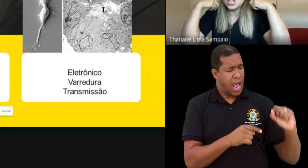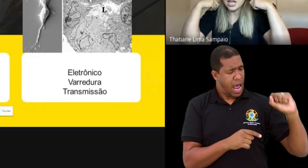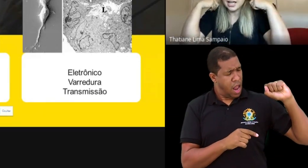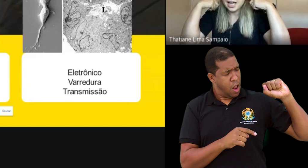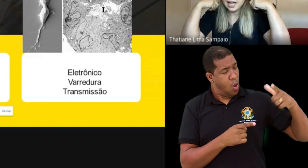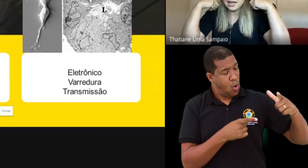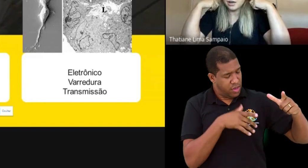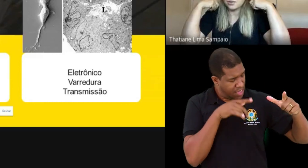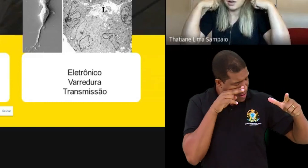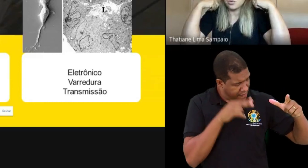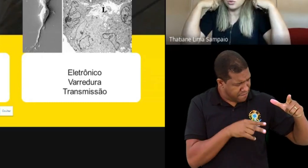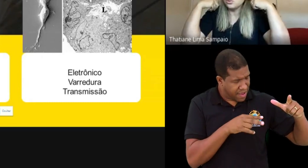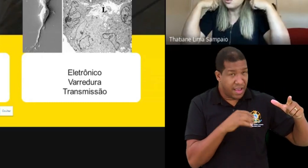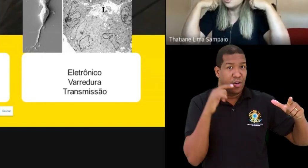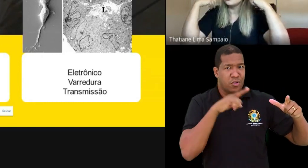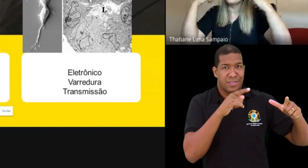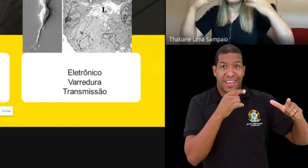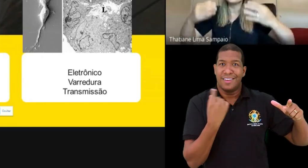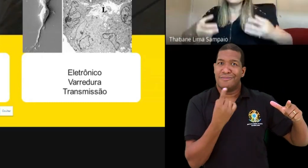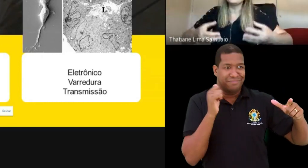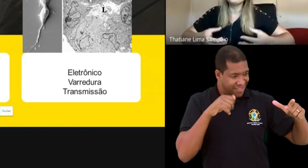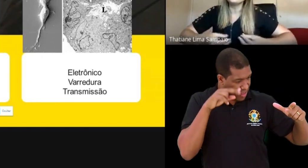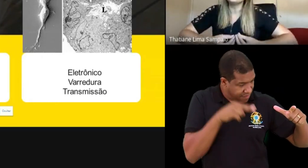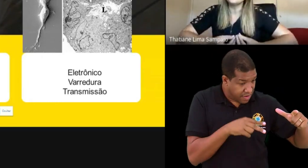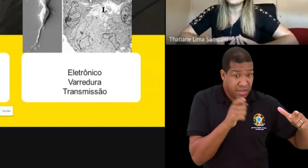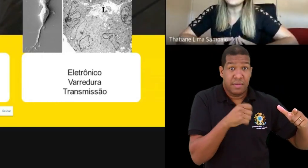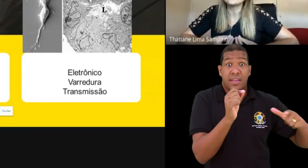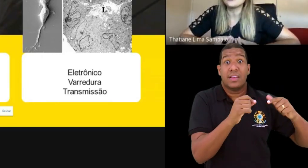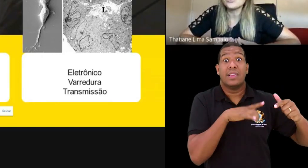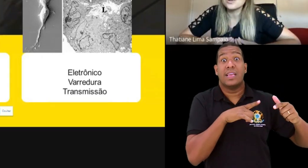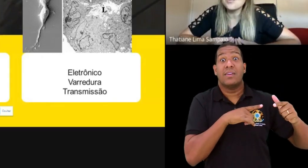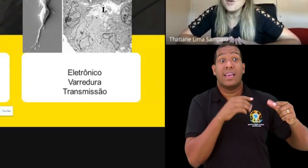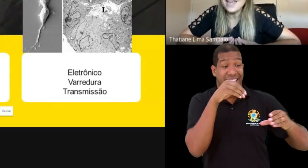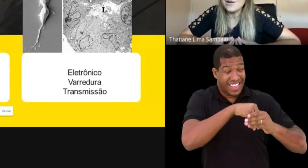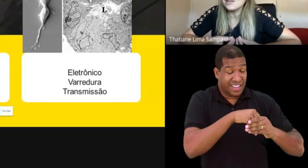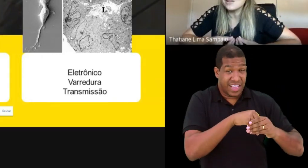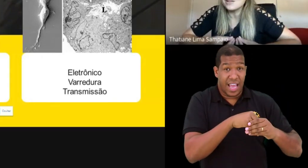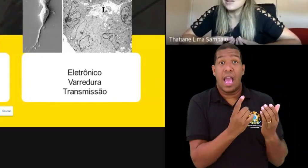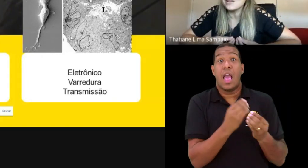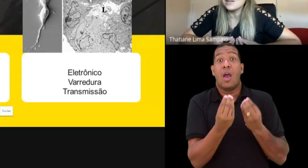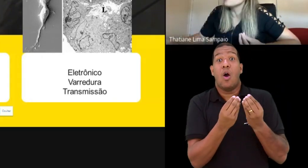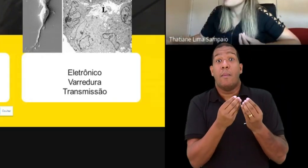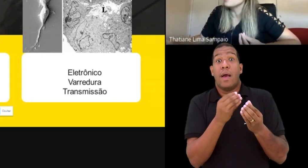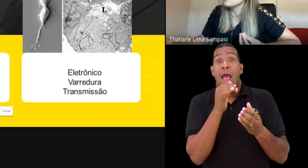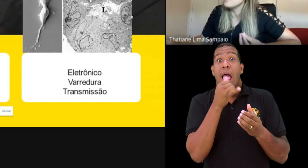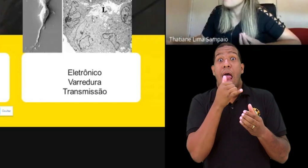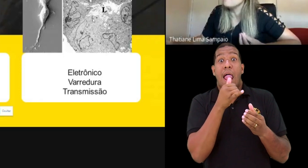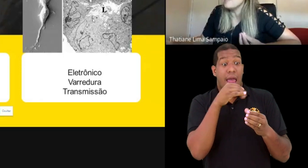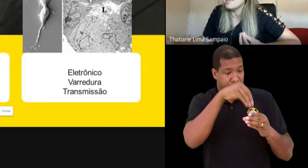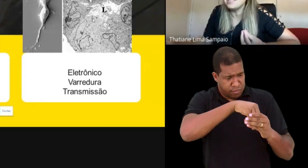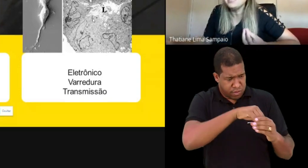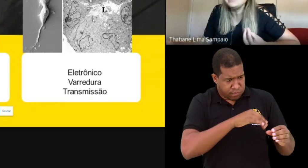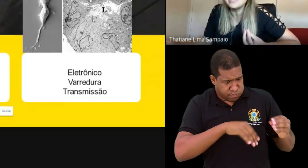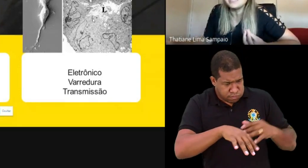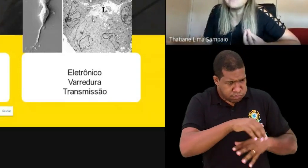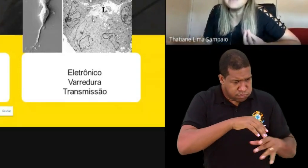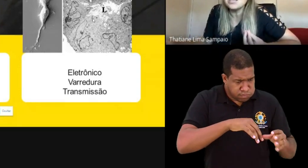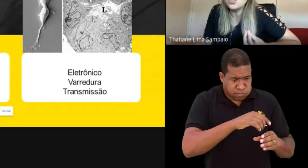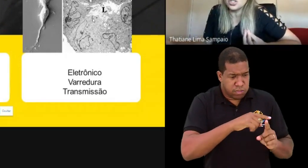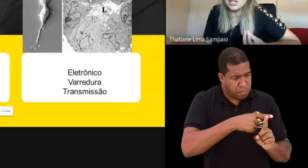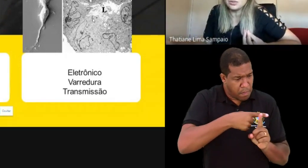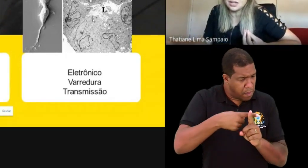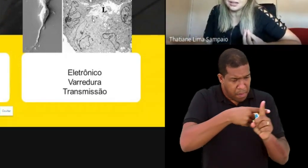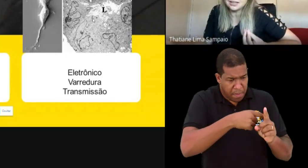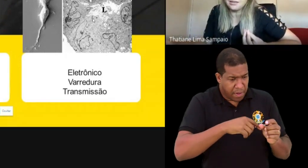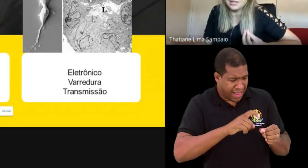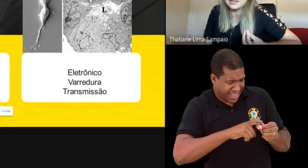você consegue enxergar a olho nu, você tem um feixe de elétrons, são moléculas. Você consegue ver